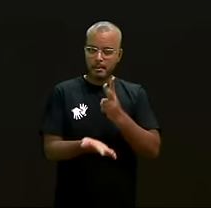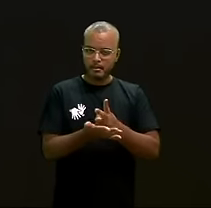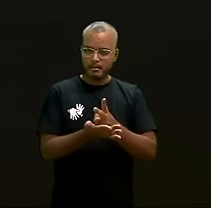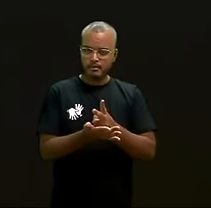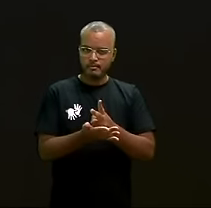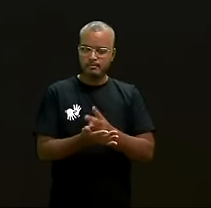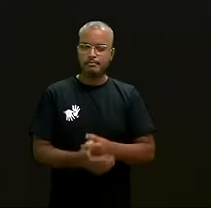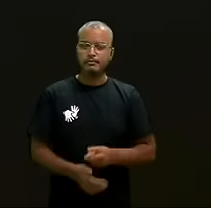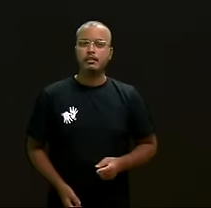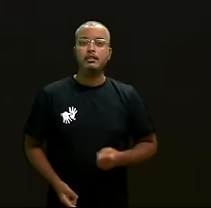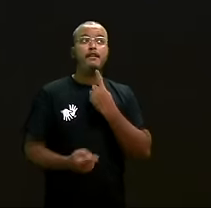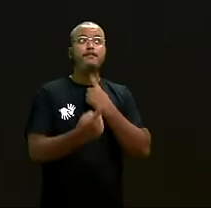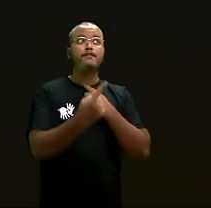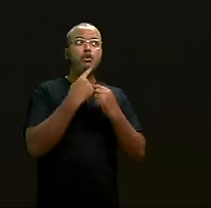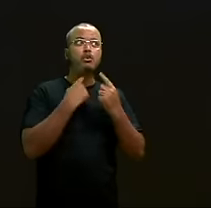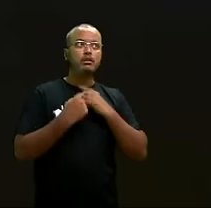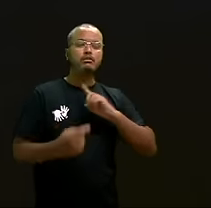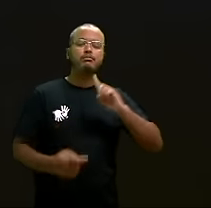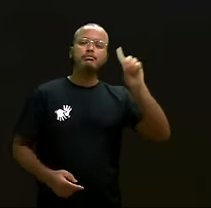e fazer a vontade de Deus.